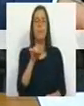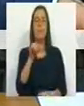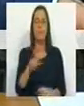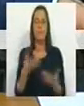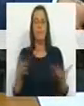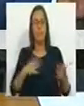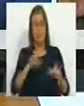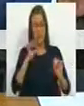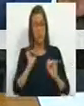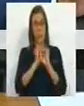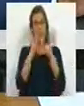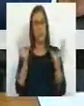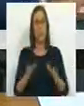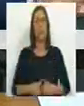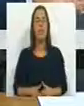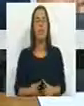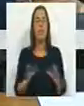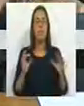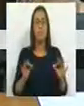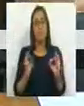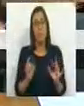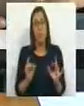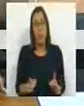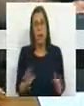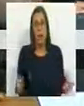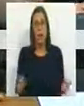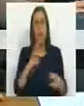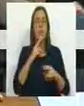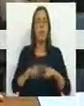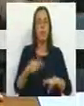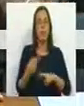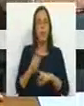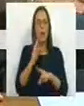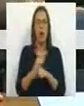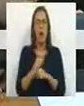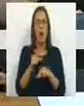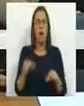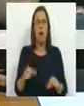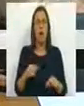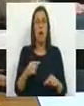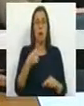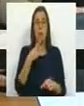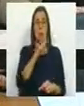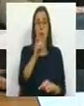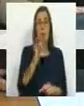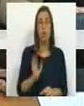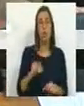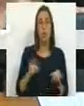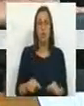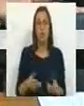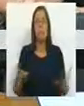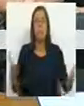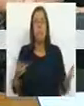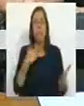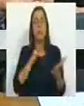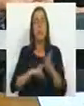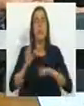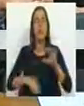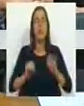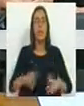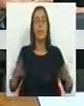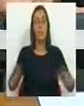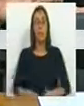quero que fique esclarecida é, no fundo, e reforçando aquilo que já foi colocado aqui, então afinal o que é que se